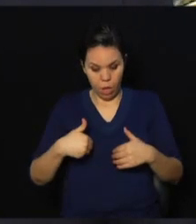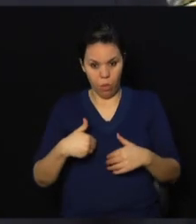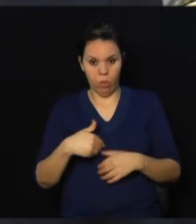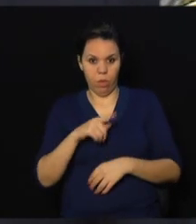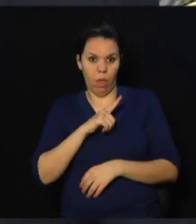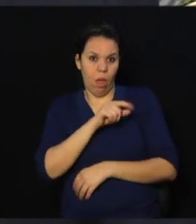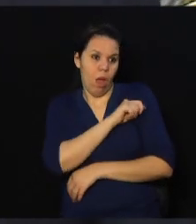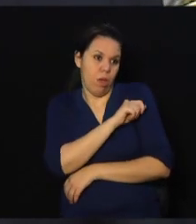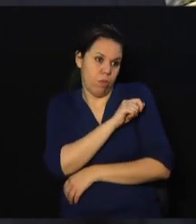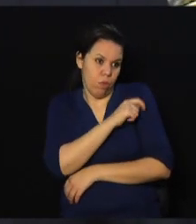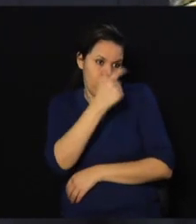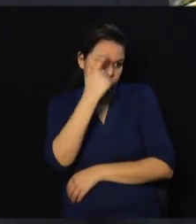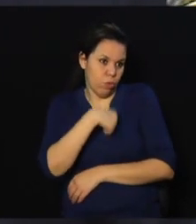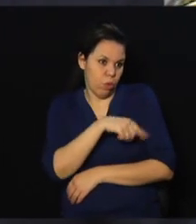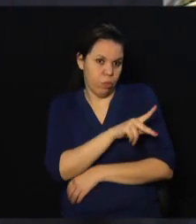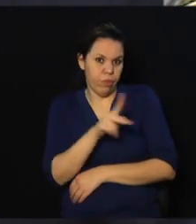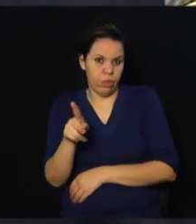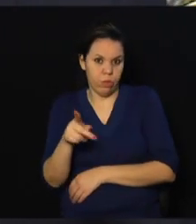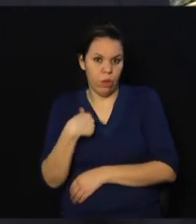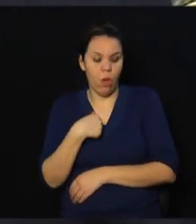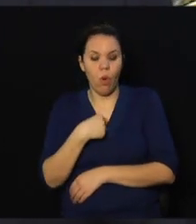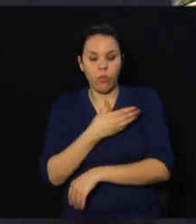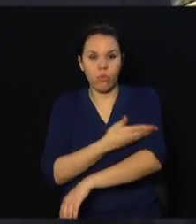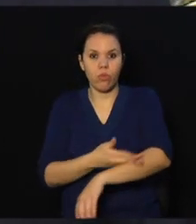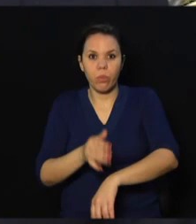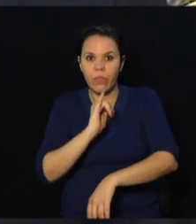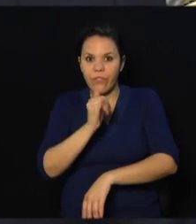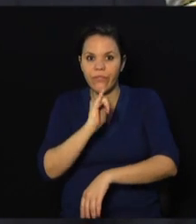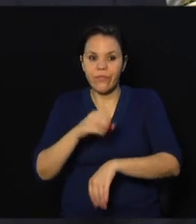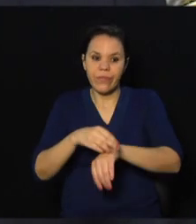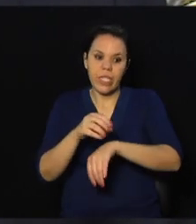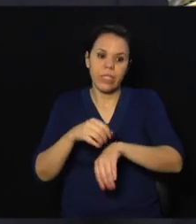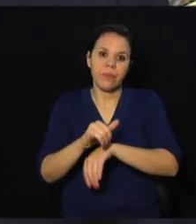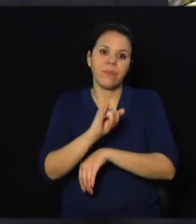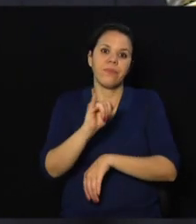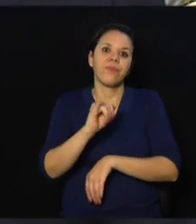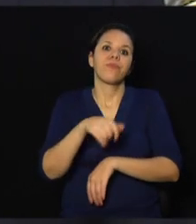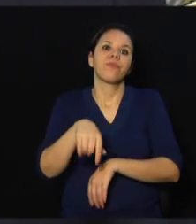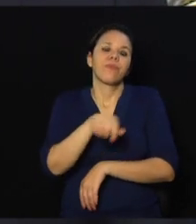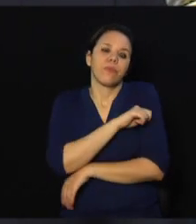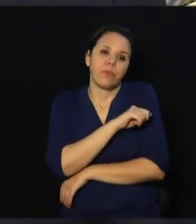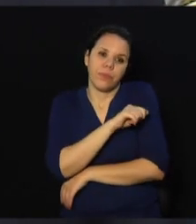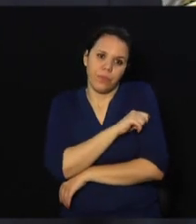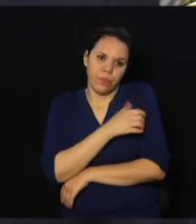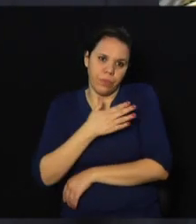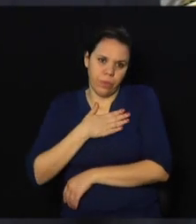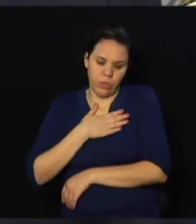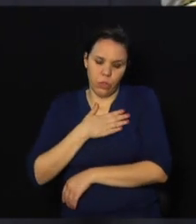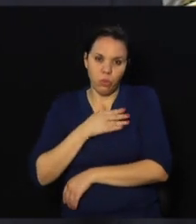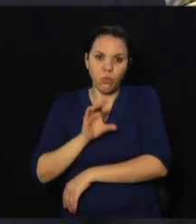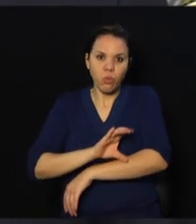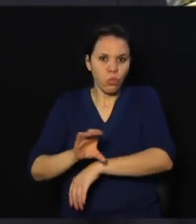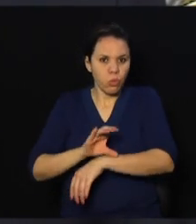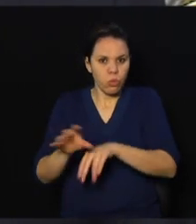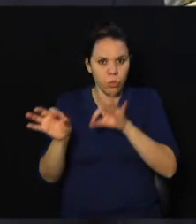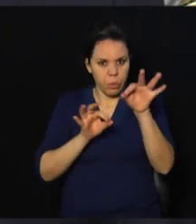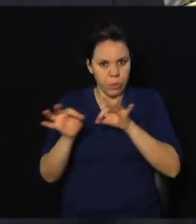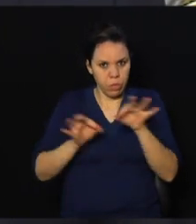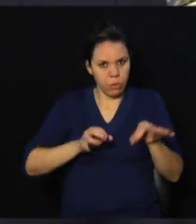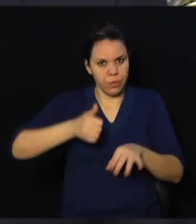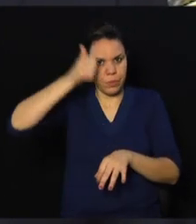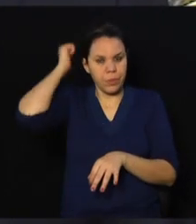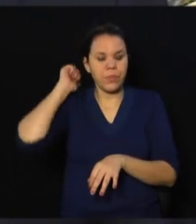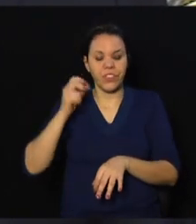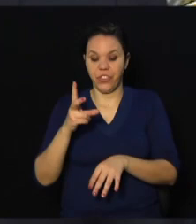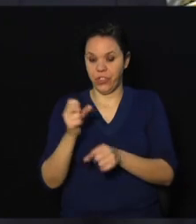meus alunos, né, que eu atuei como professor, né, inclusive professor de cursinho, 20 anos da minha vida. Então, uma